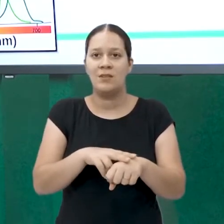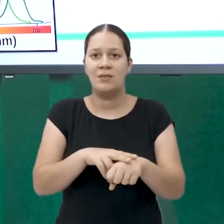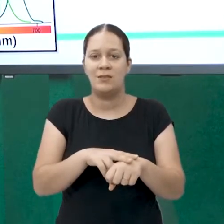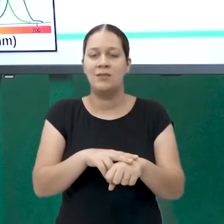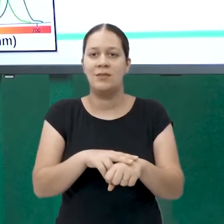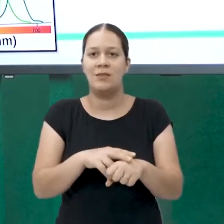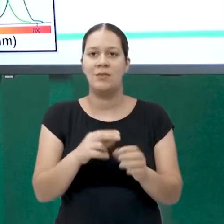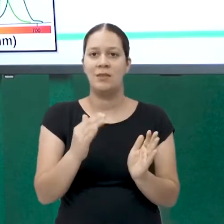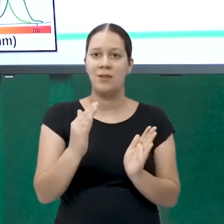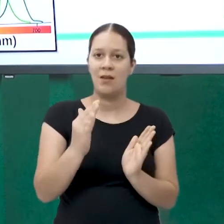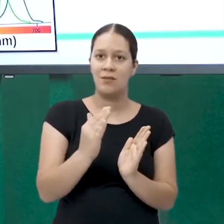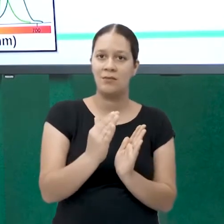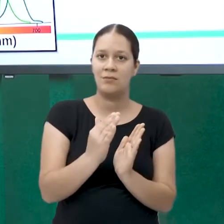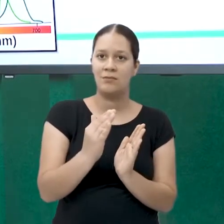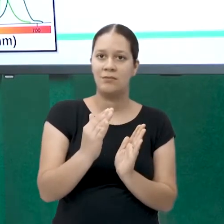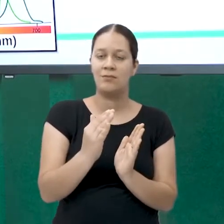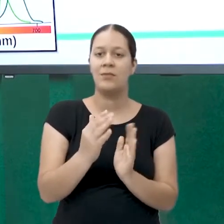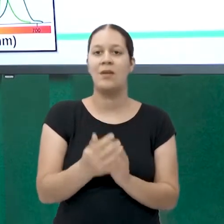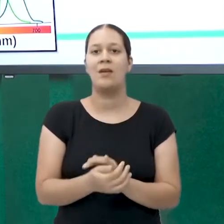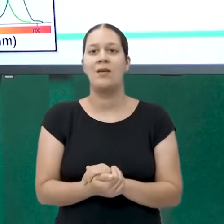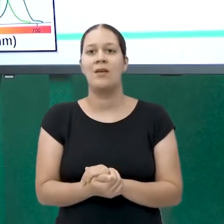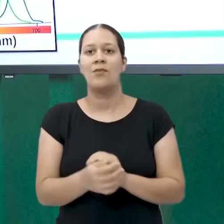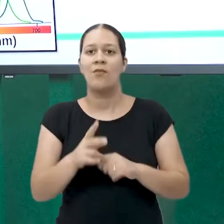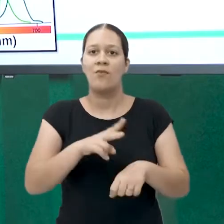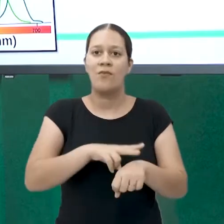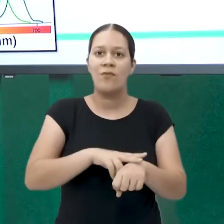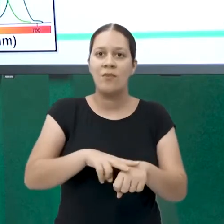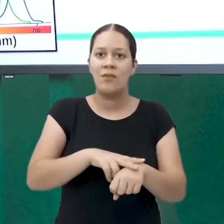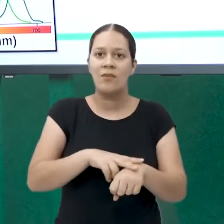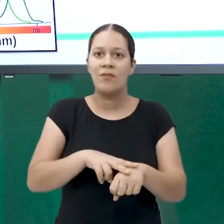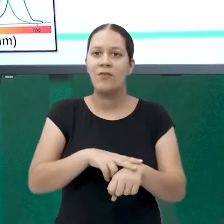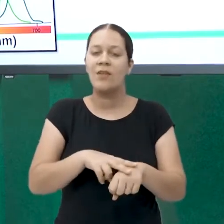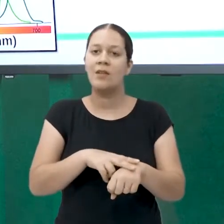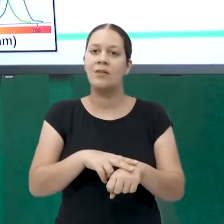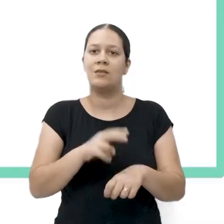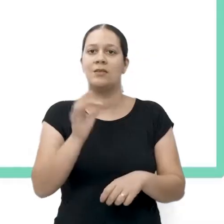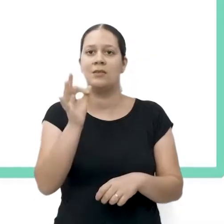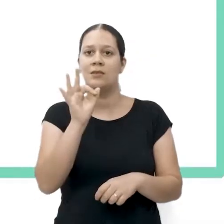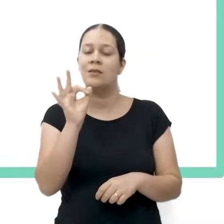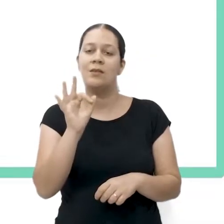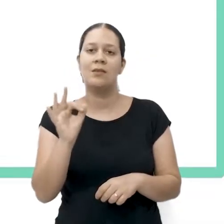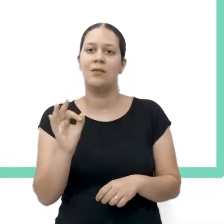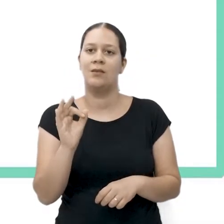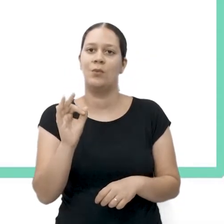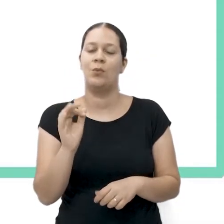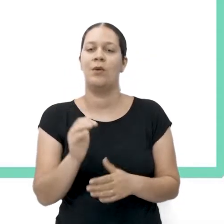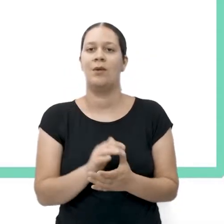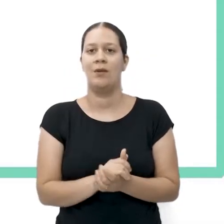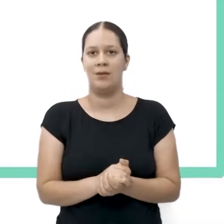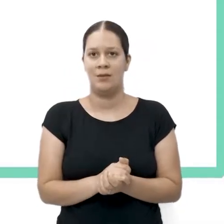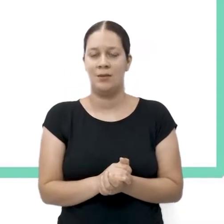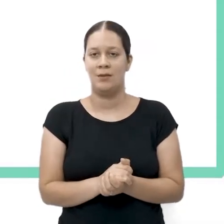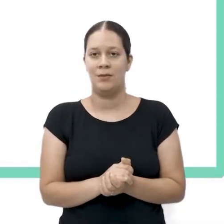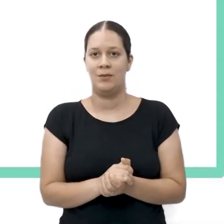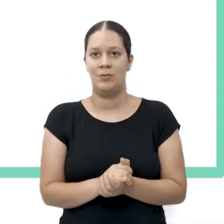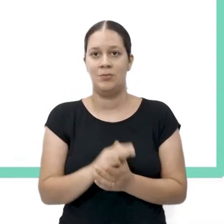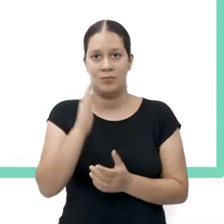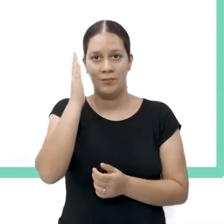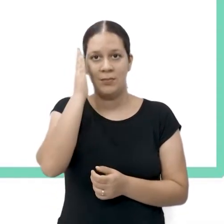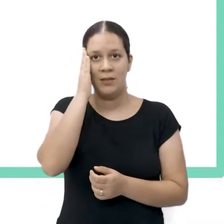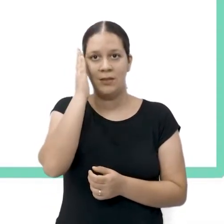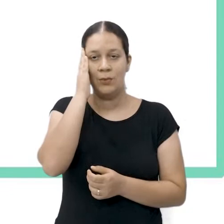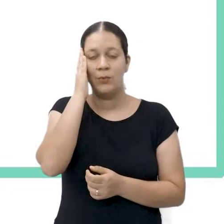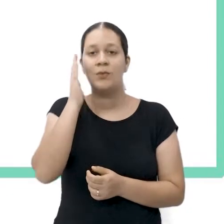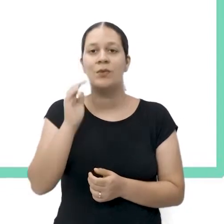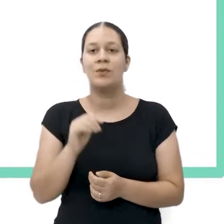verde está voltando. Tem que é interessante, né? Você imaginaria o contrário, né? Você é verde porque o verde está ficando. Não, o verde está